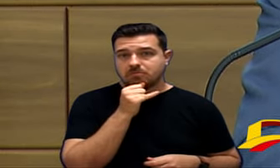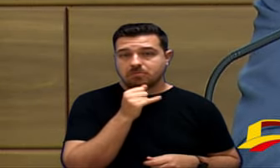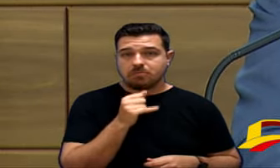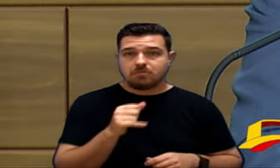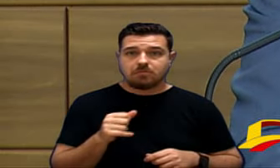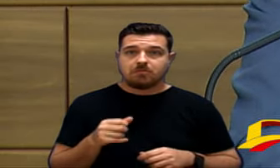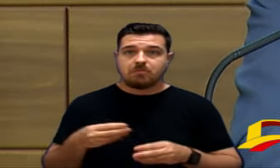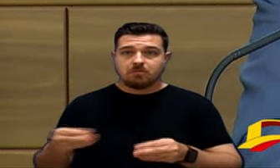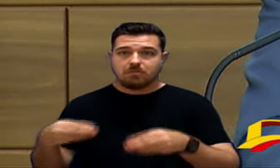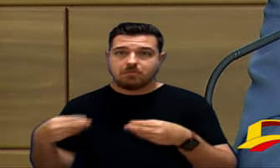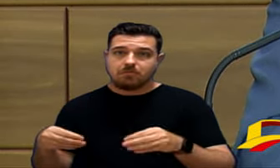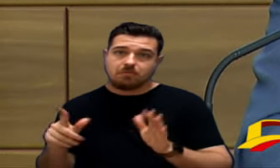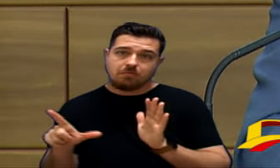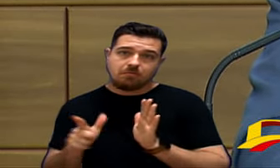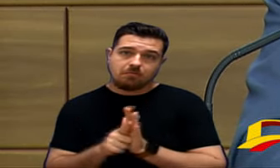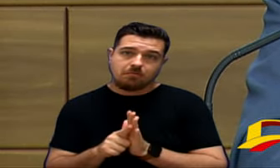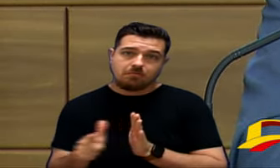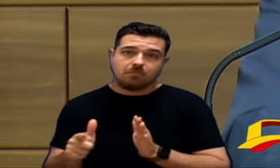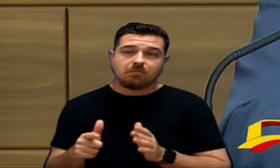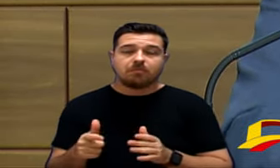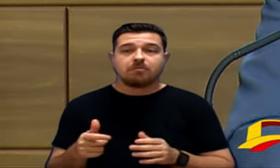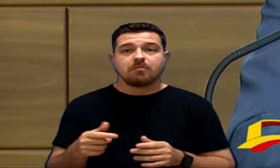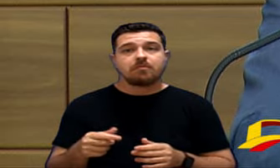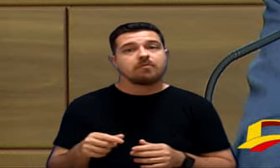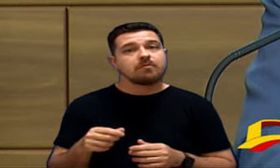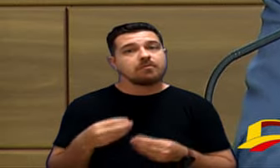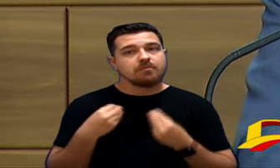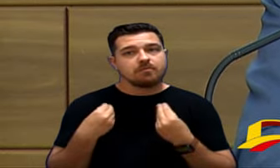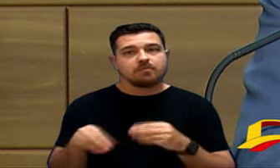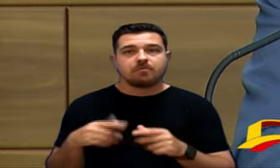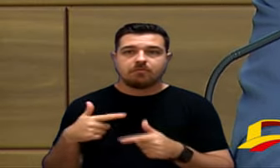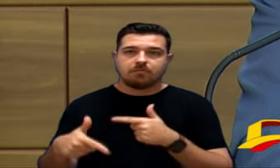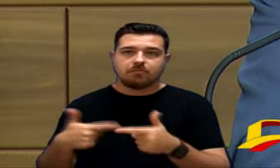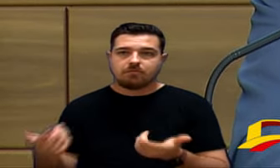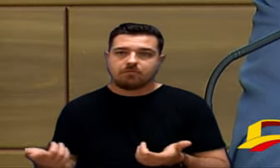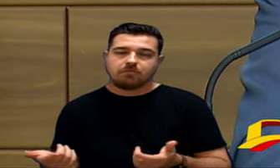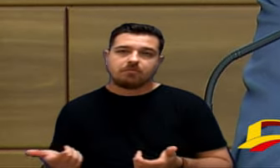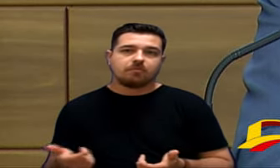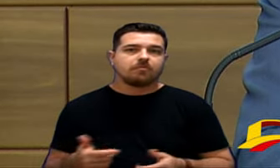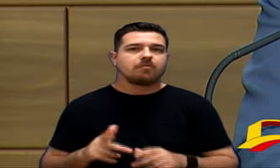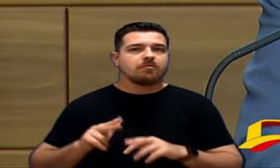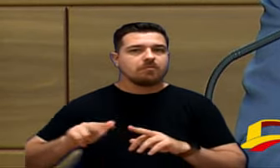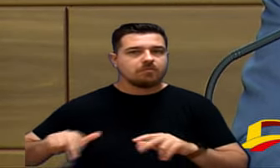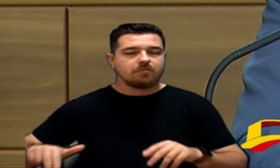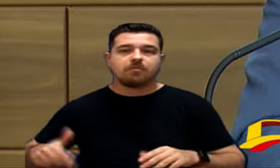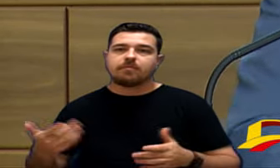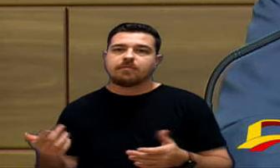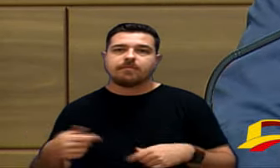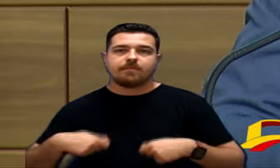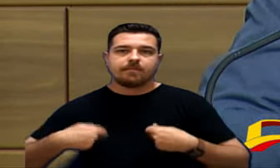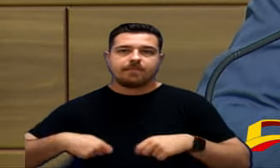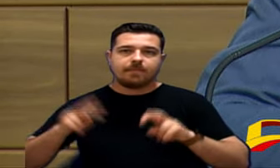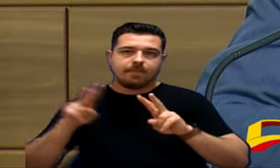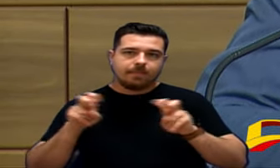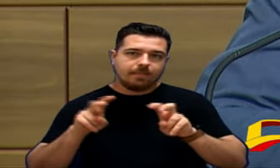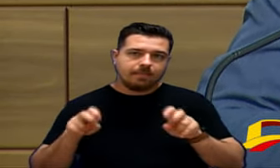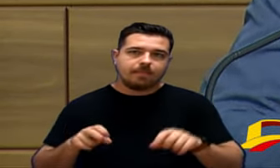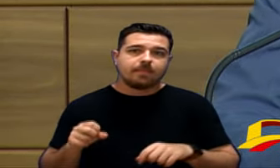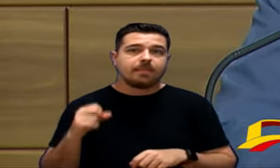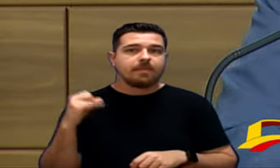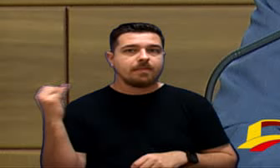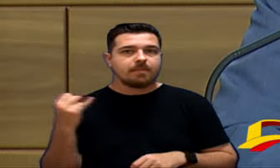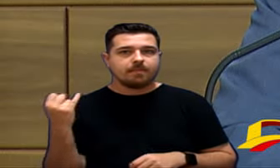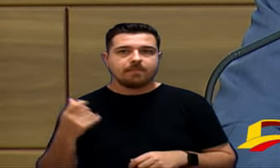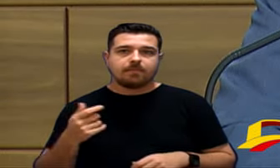trabalhadores desconto de fundo de garantia o município que faria repassaria descontos previdenciários então tem uma série de questões complexas